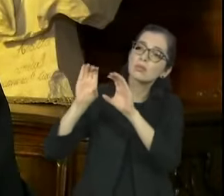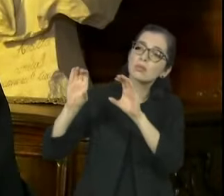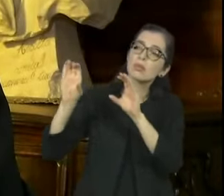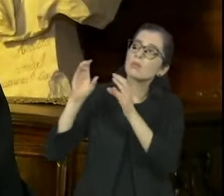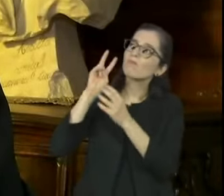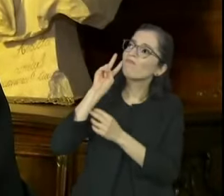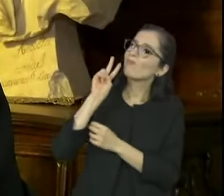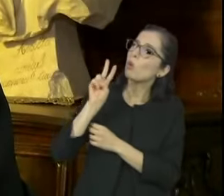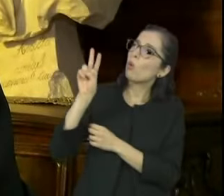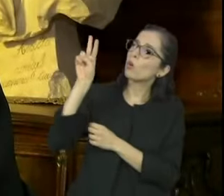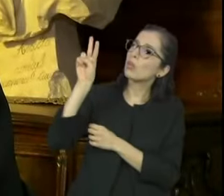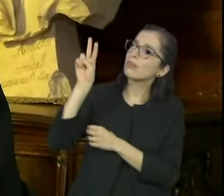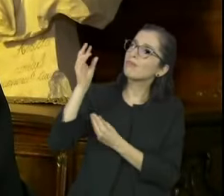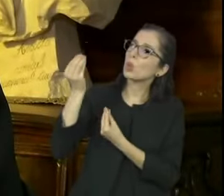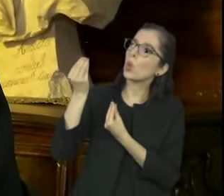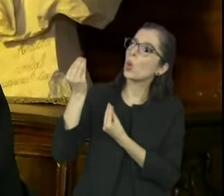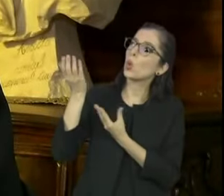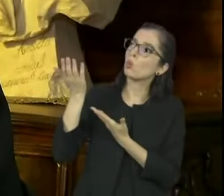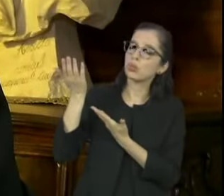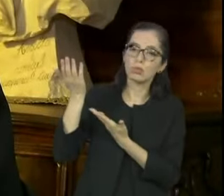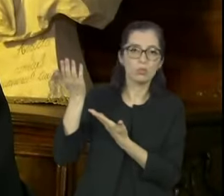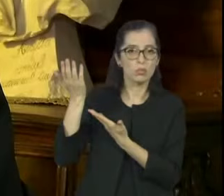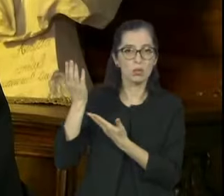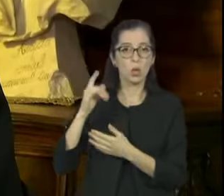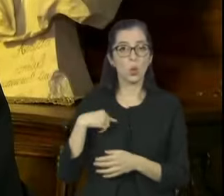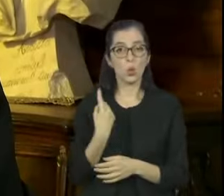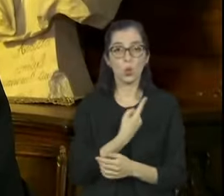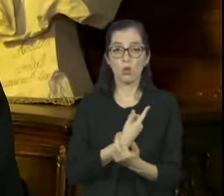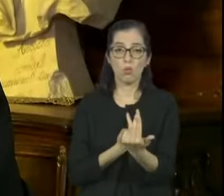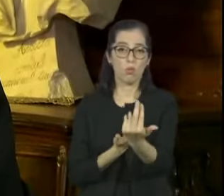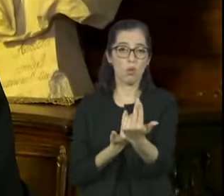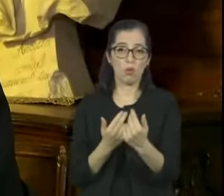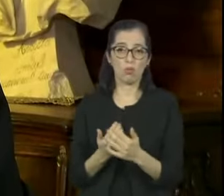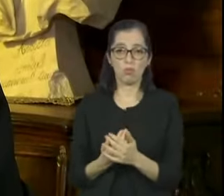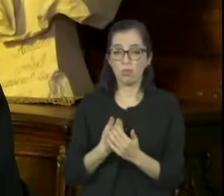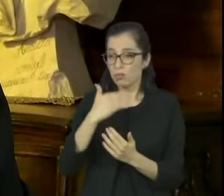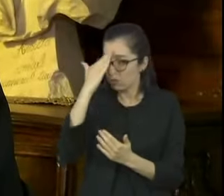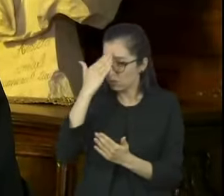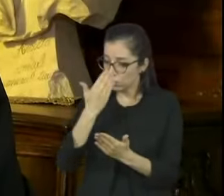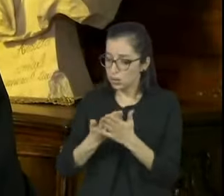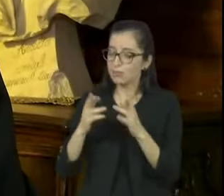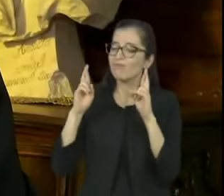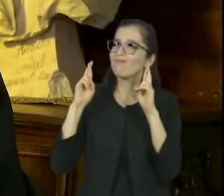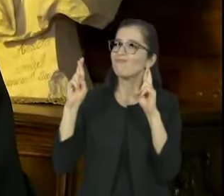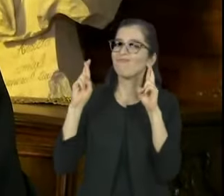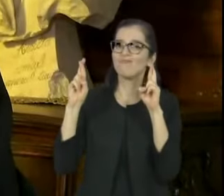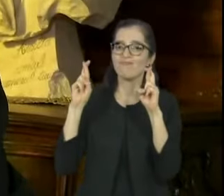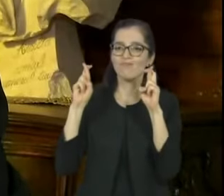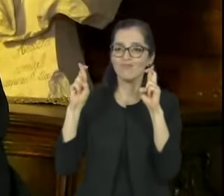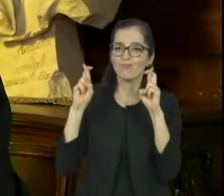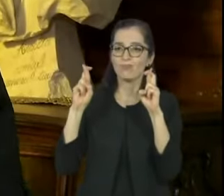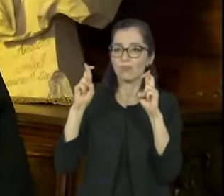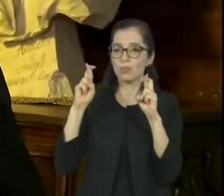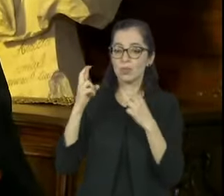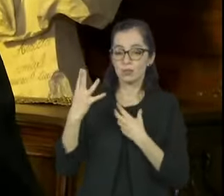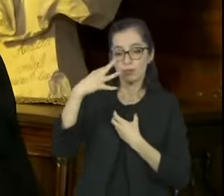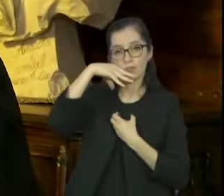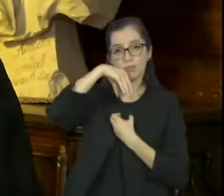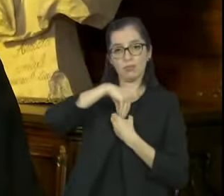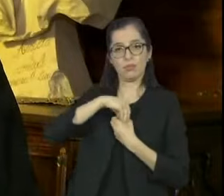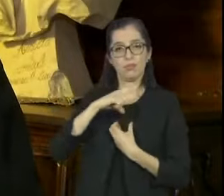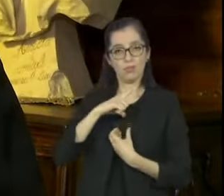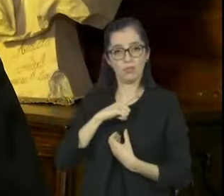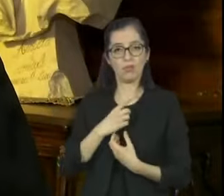é não tem jeito nós somos marcados Pela Esperança e pela transcendência é isso né